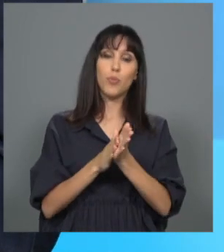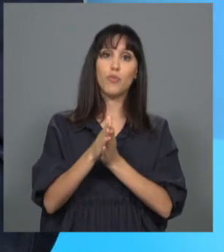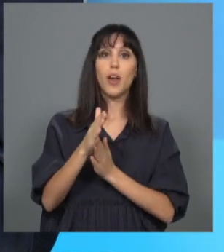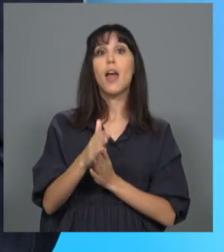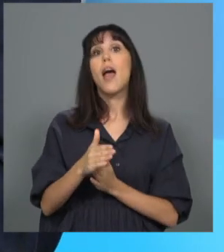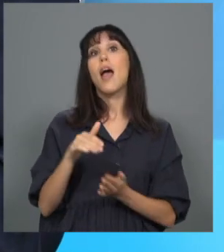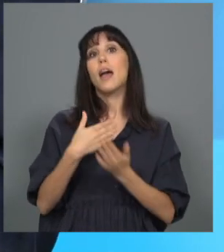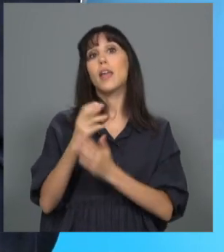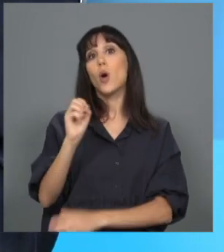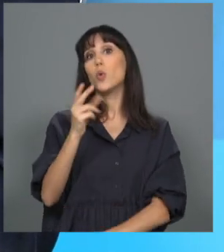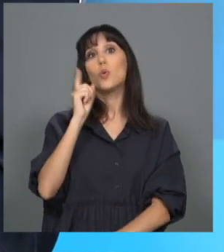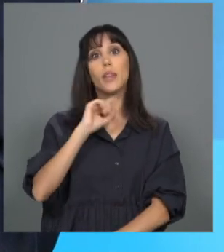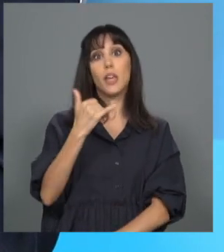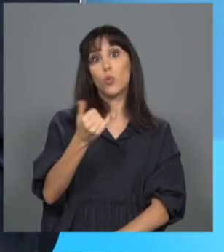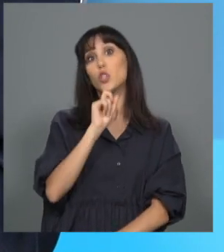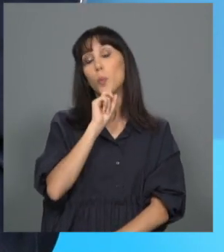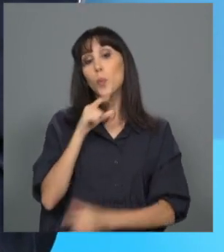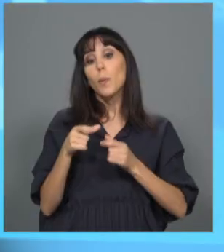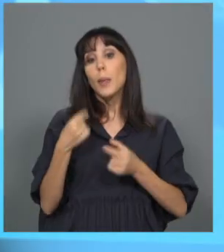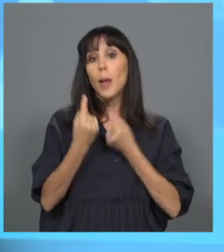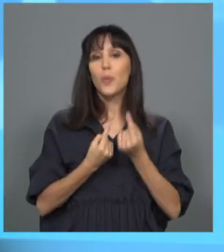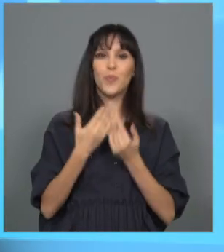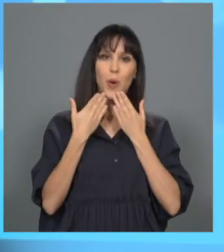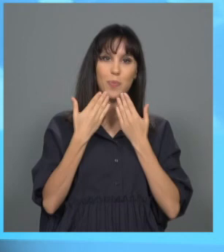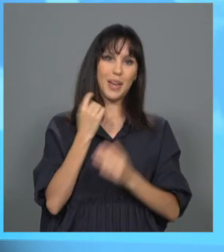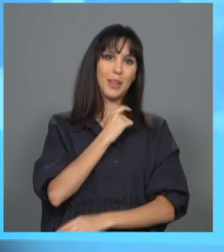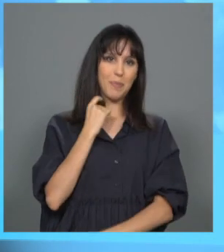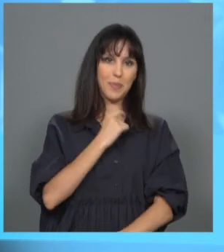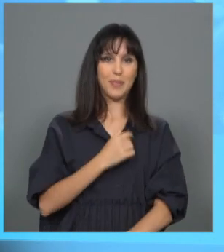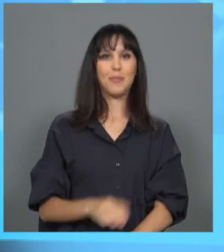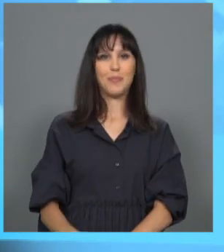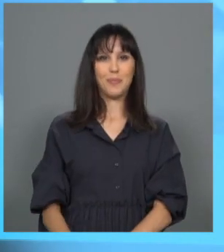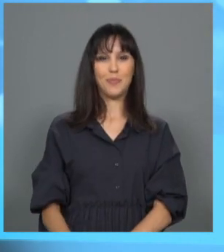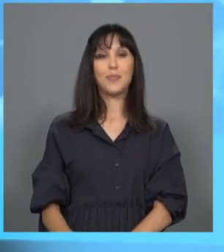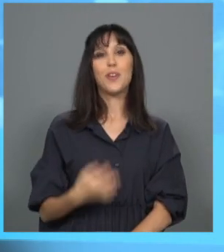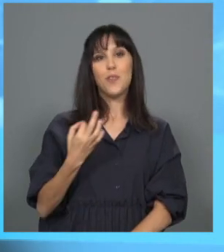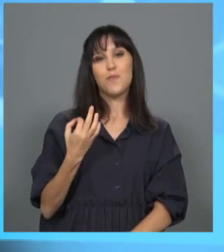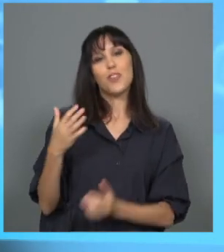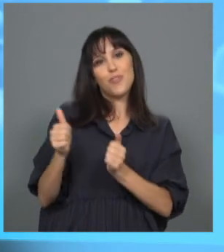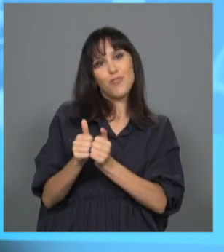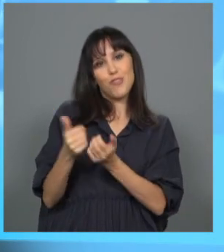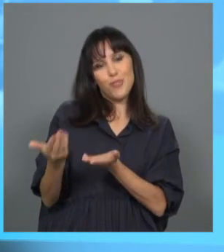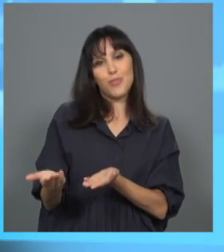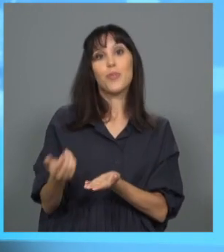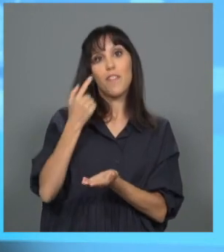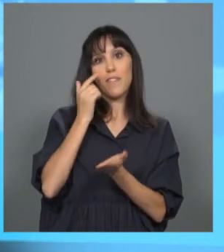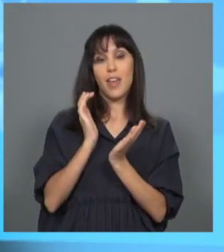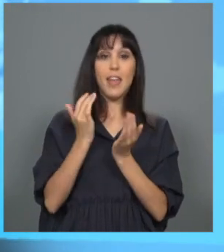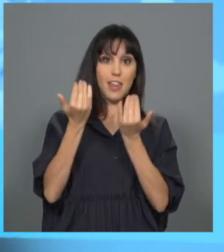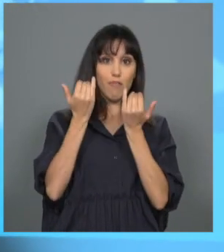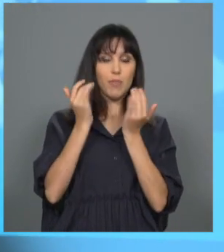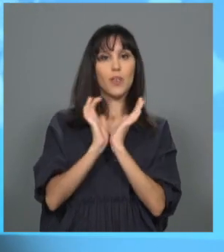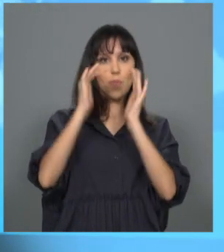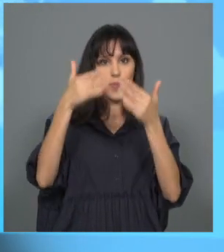outubro pode ser que se encontrem algum bilhete. Obrigado, Padre Armindo, por ter estado connosco. Siga a informação que atualizamos no